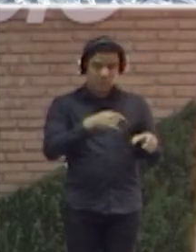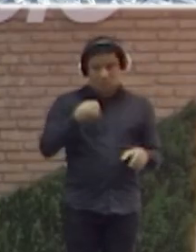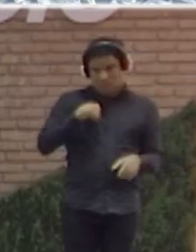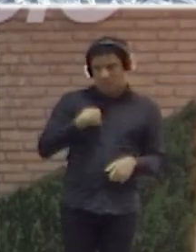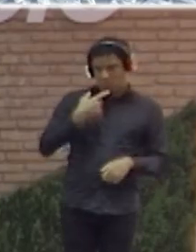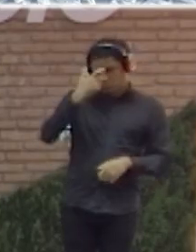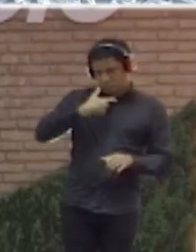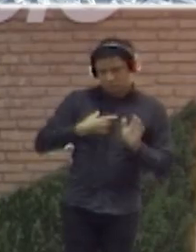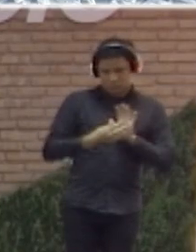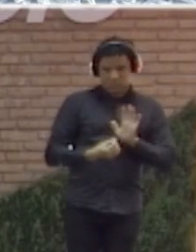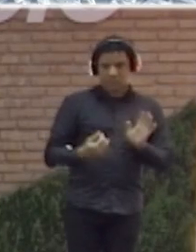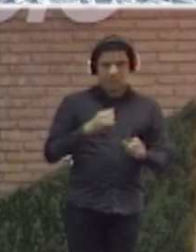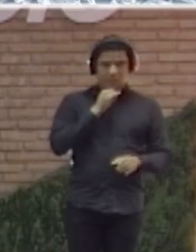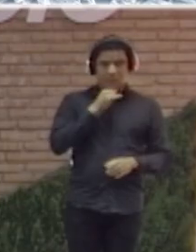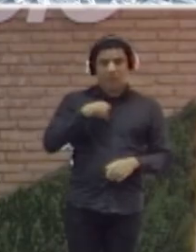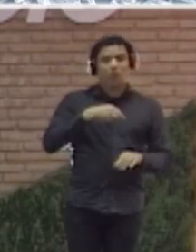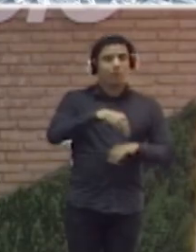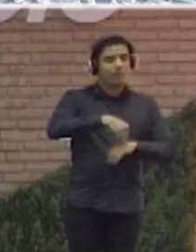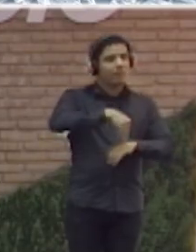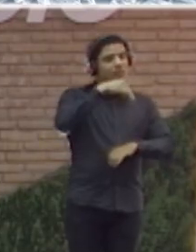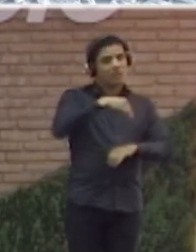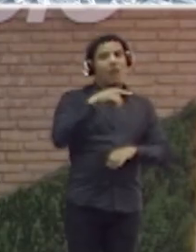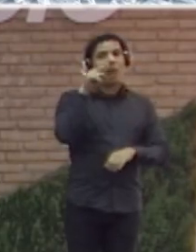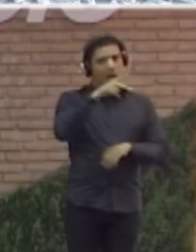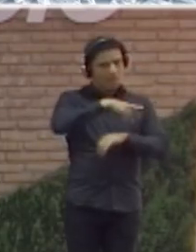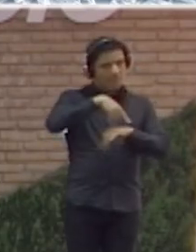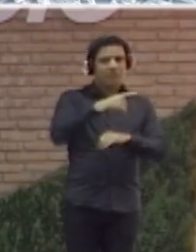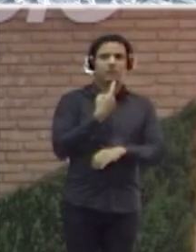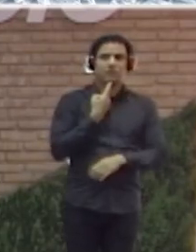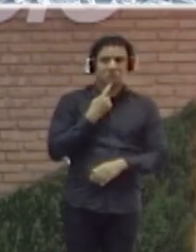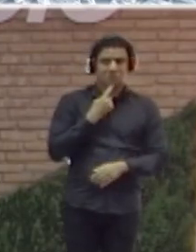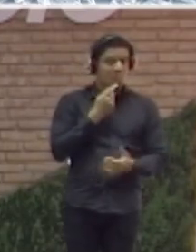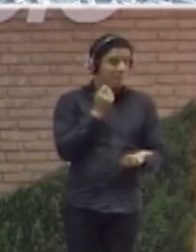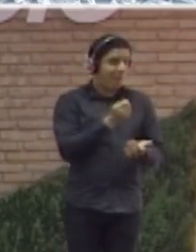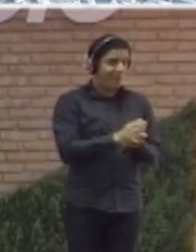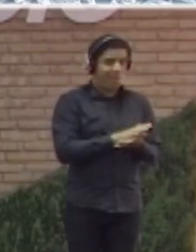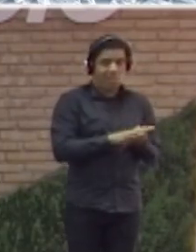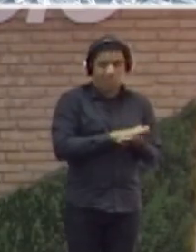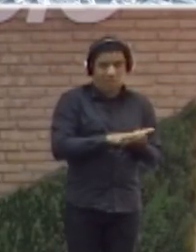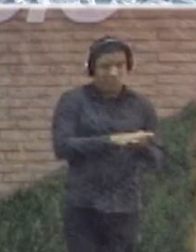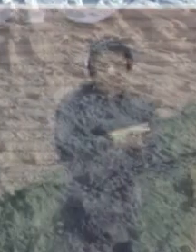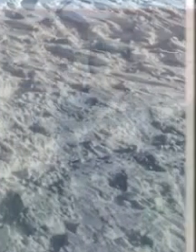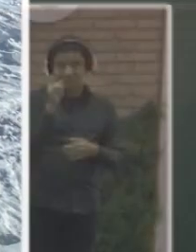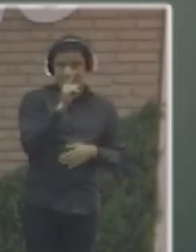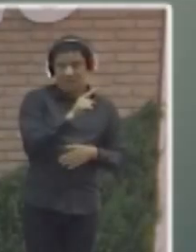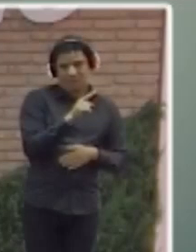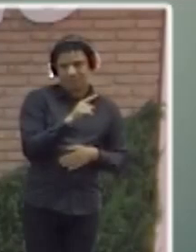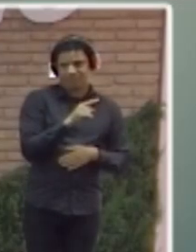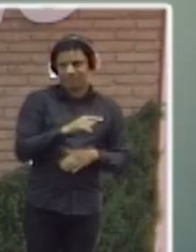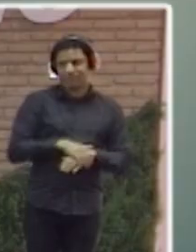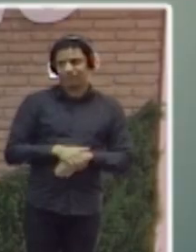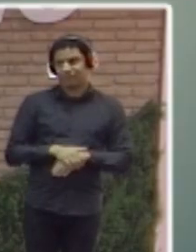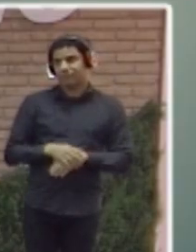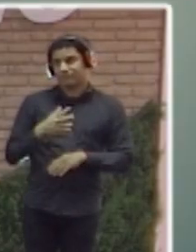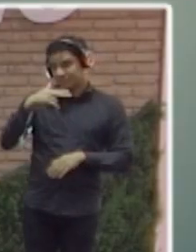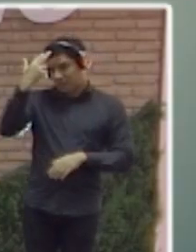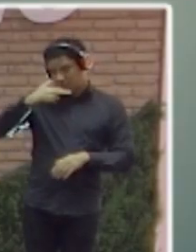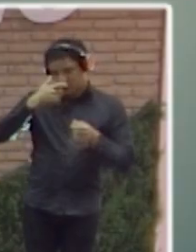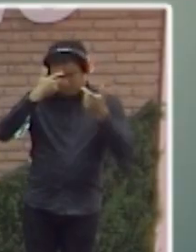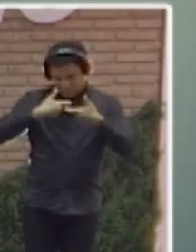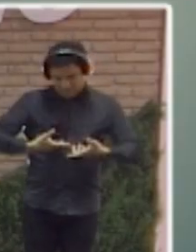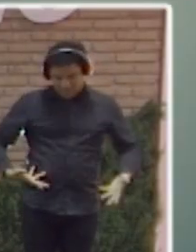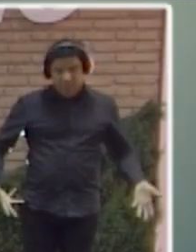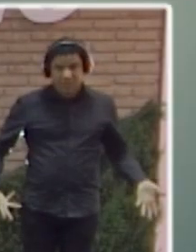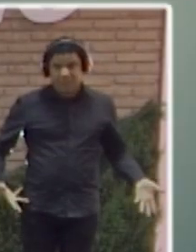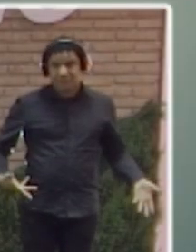Eu tirei meu mestrado na Finlândia e eu não tive que pagar nada por isso. E, por fim, vocês podem me ver aqui